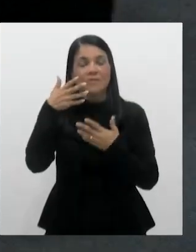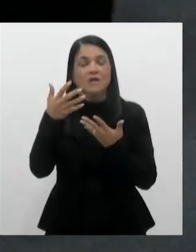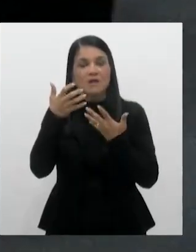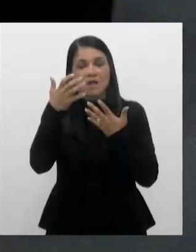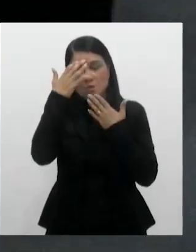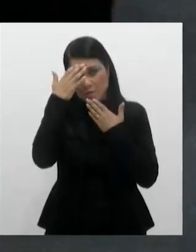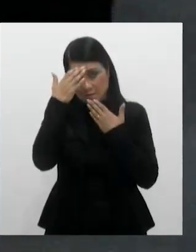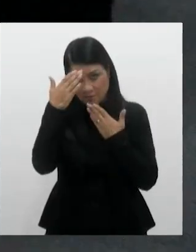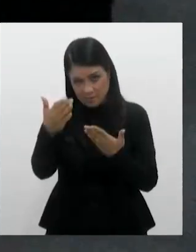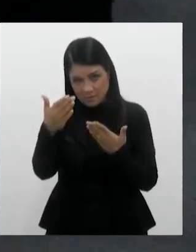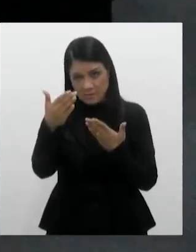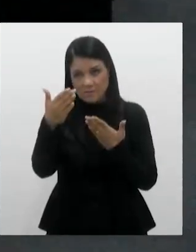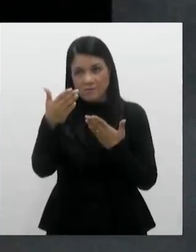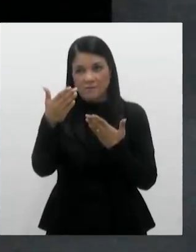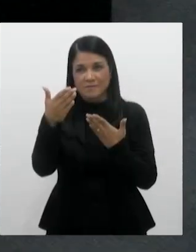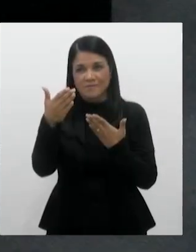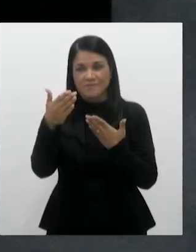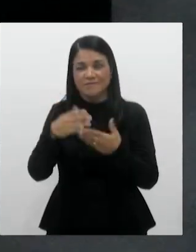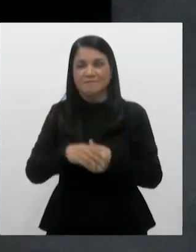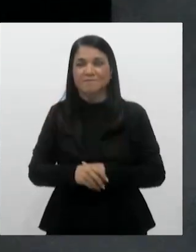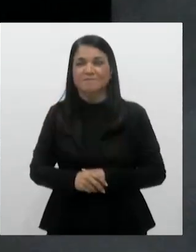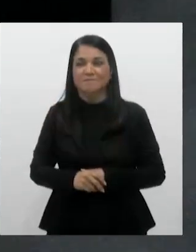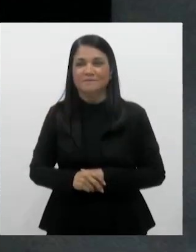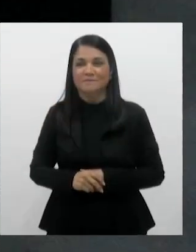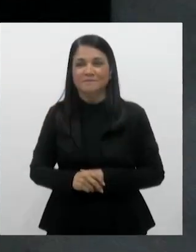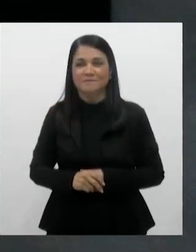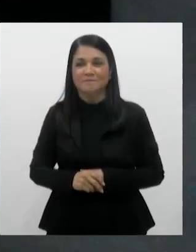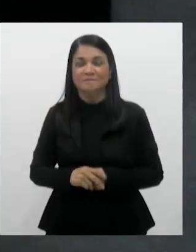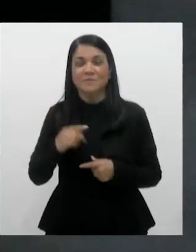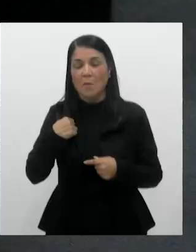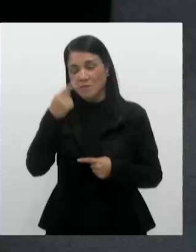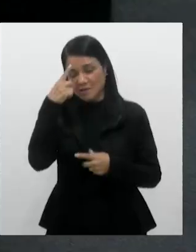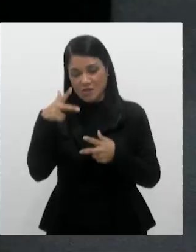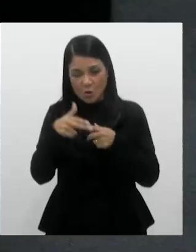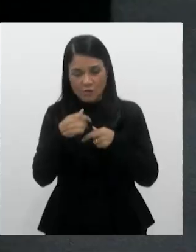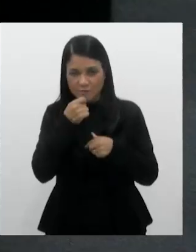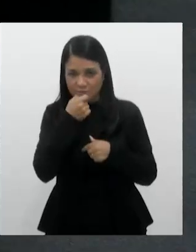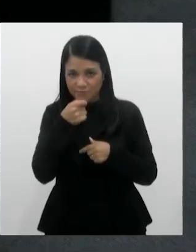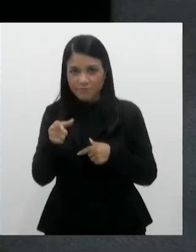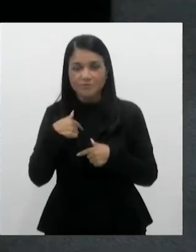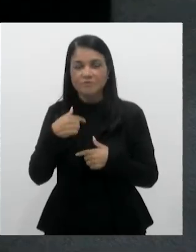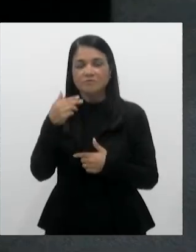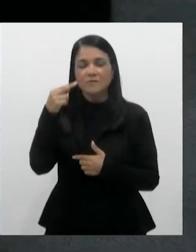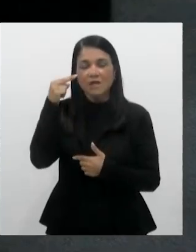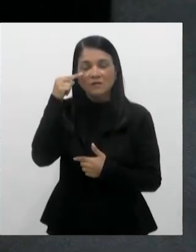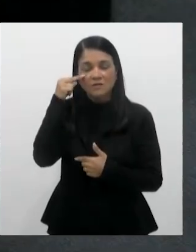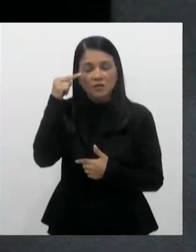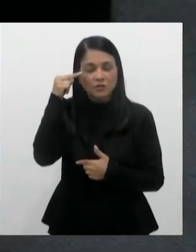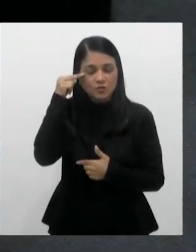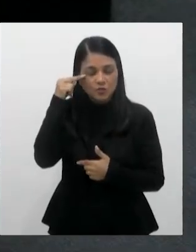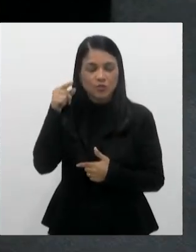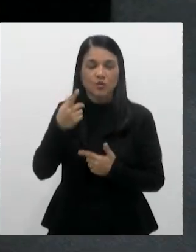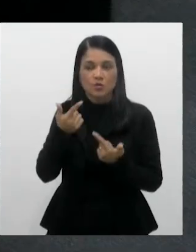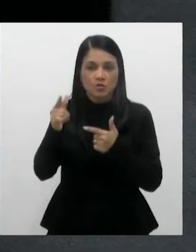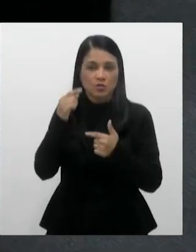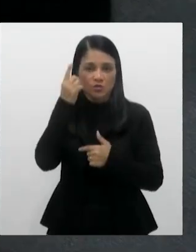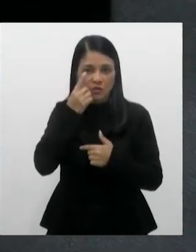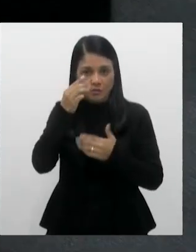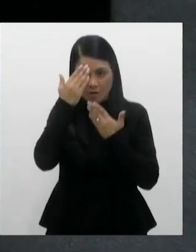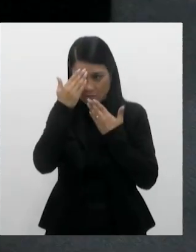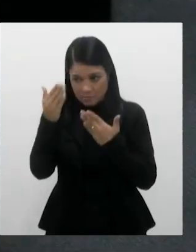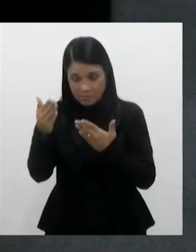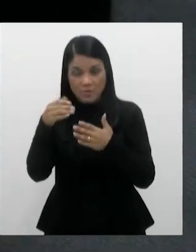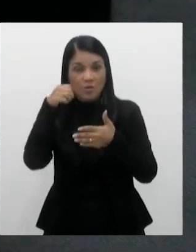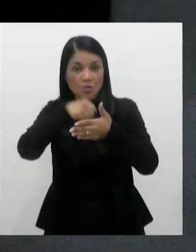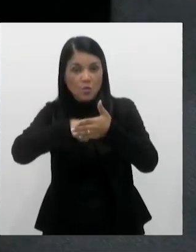agradecer. Eita, tinha cortado. Tanto a Tia Ju quanto todos os deputados que estão nessa